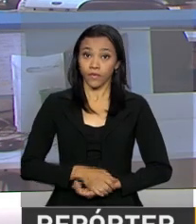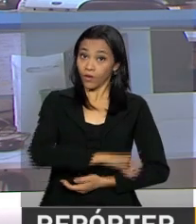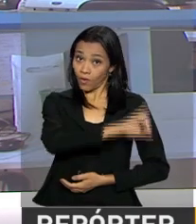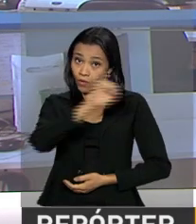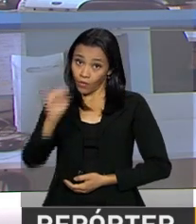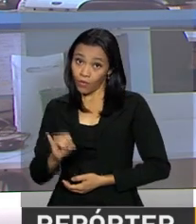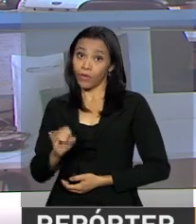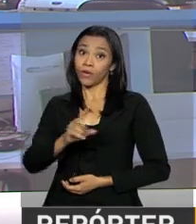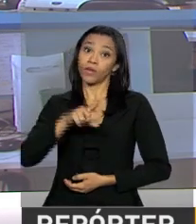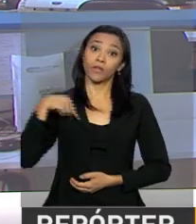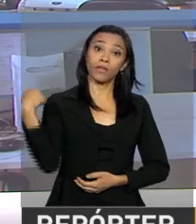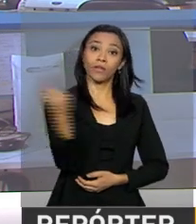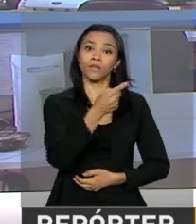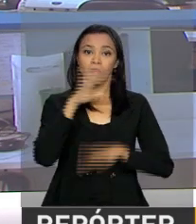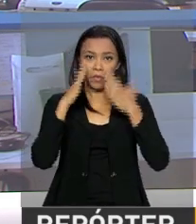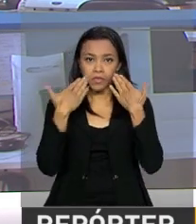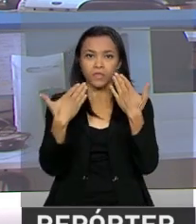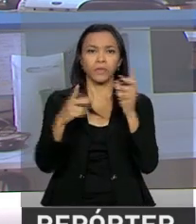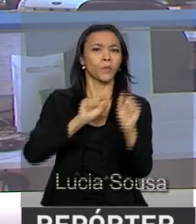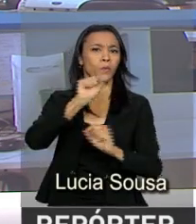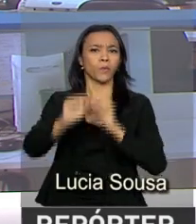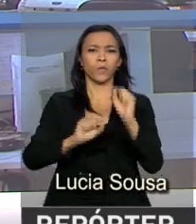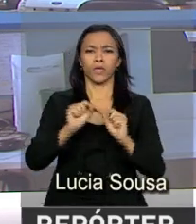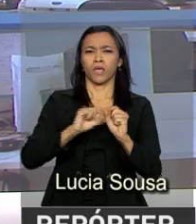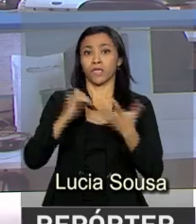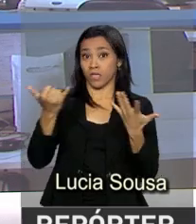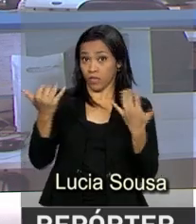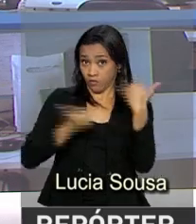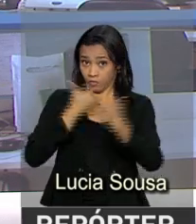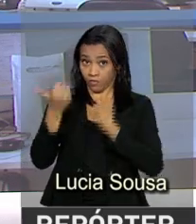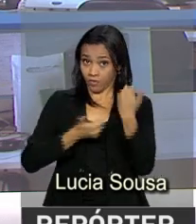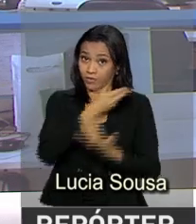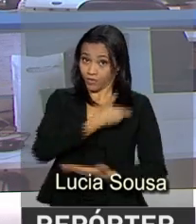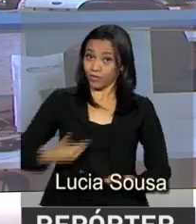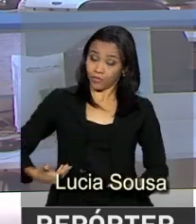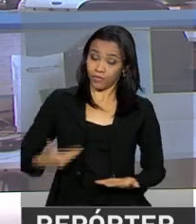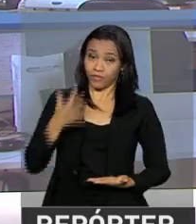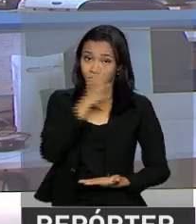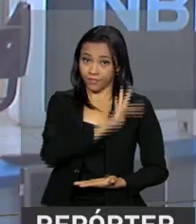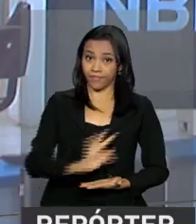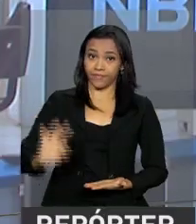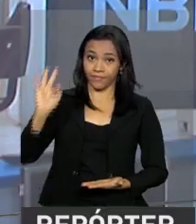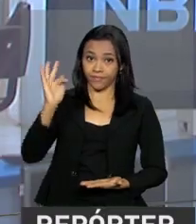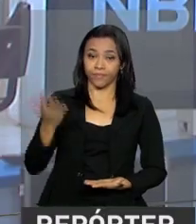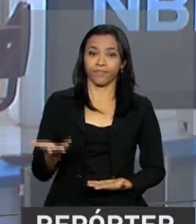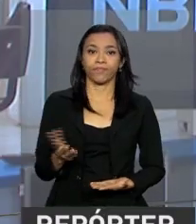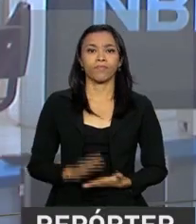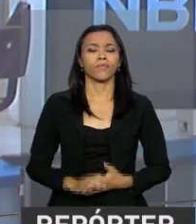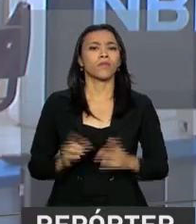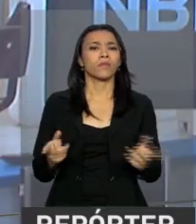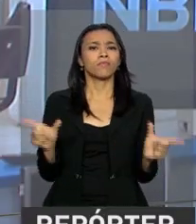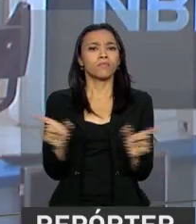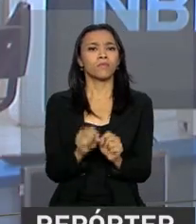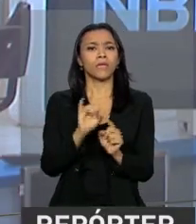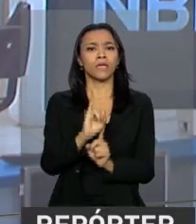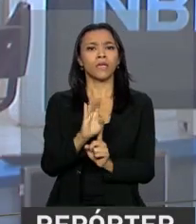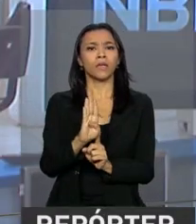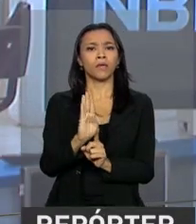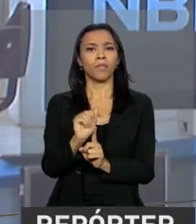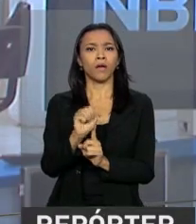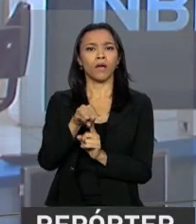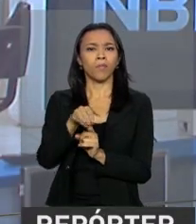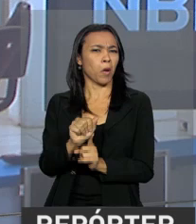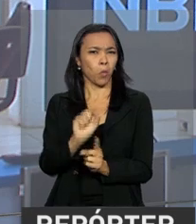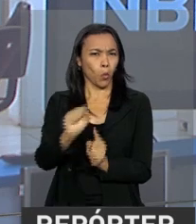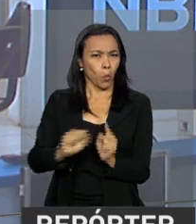Olá, estamos de volta com o repórter NBR para levar até você as notícias do governo federal. O IBAMA está investindo pesado